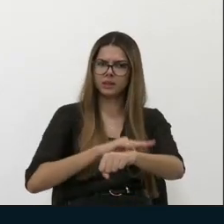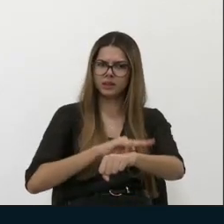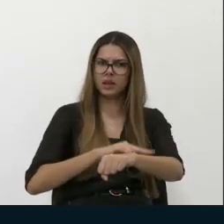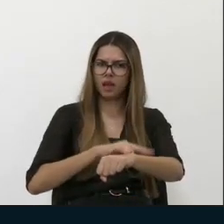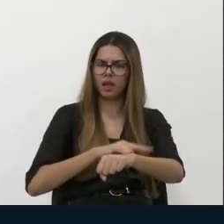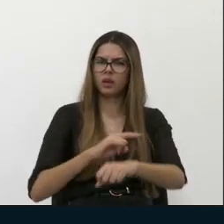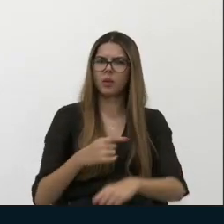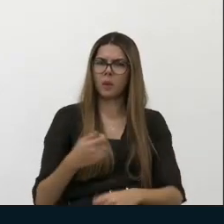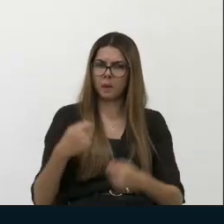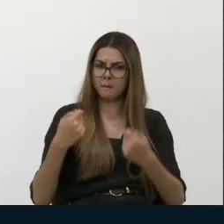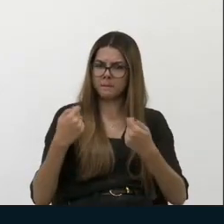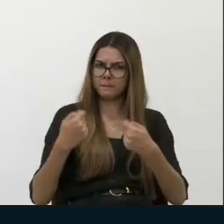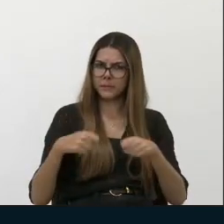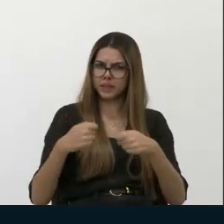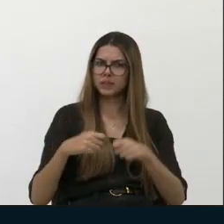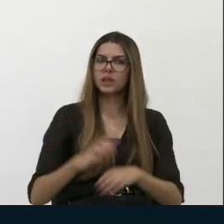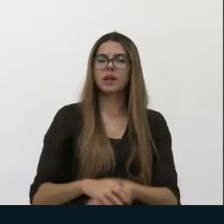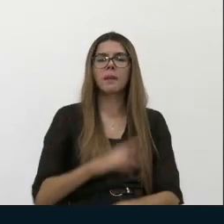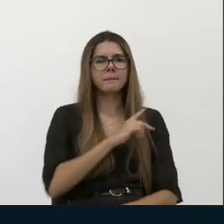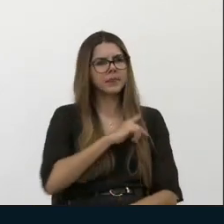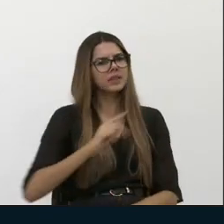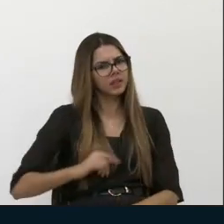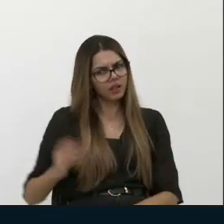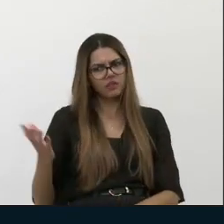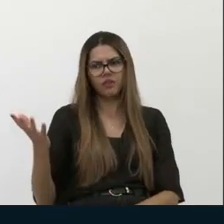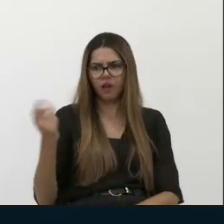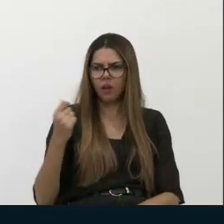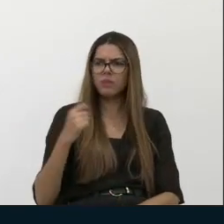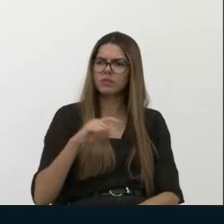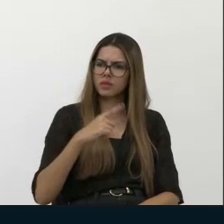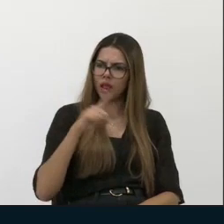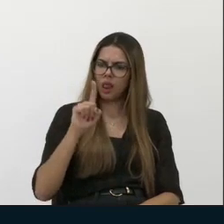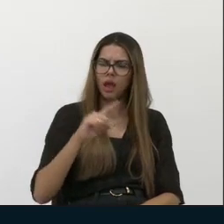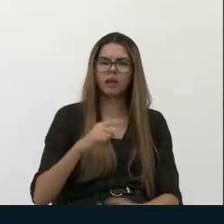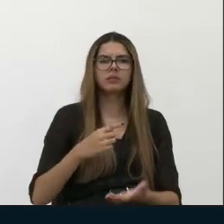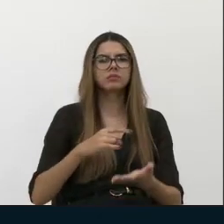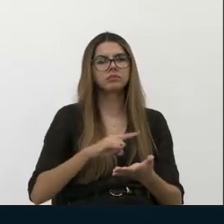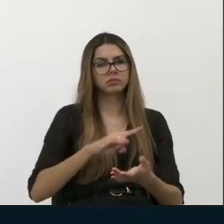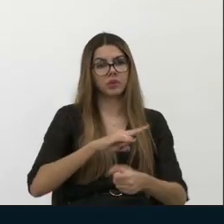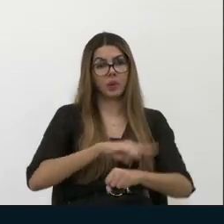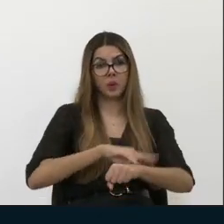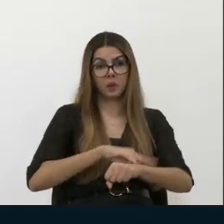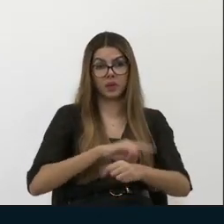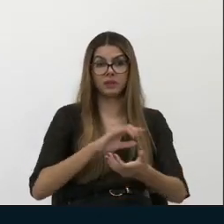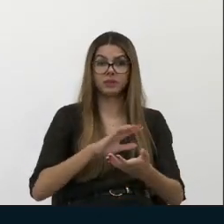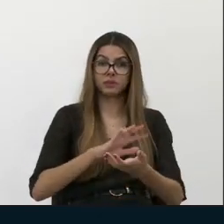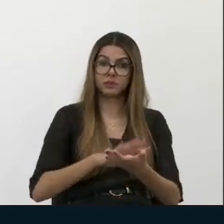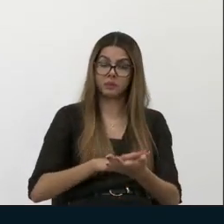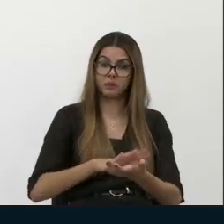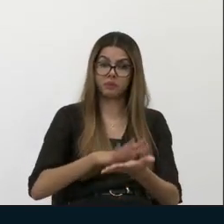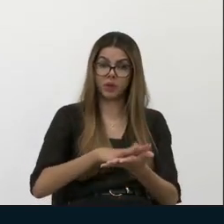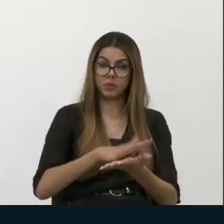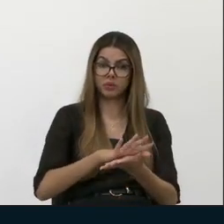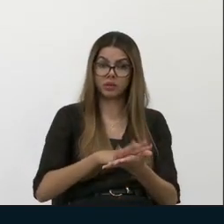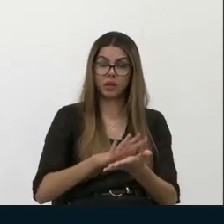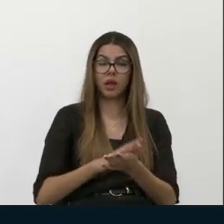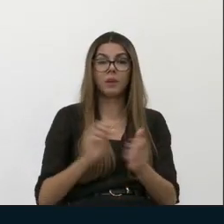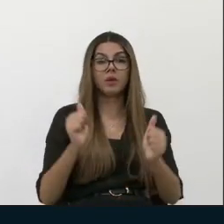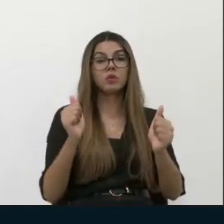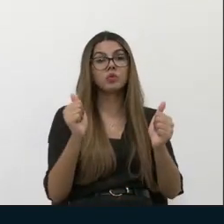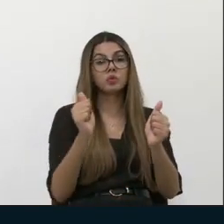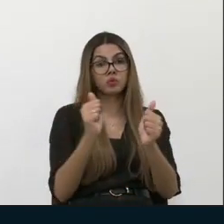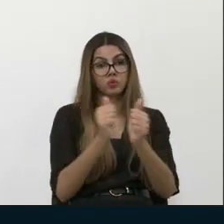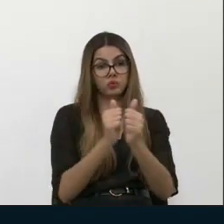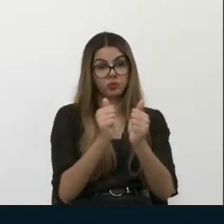precisa de ir lá na próxima roda de samba, eu vou convidá-lo para o senhor agilizar junto com o gestor, que esqueceu que é